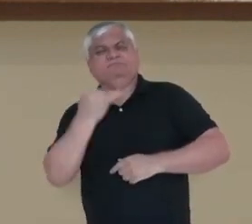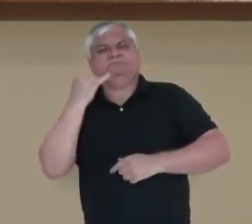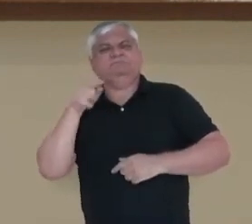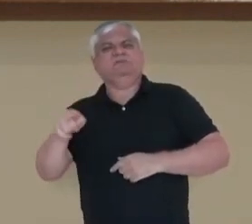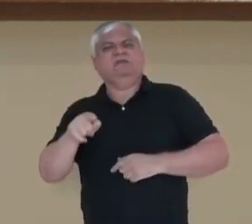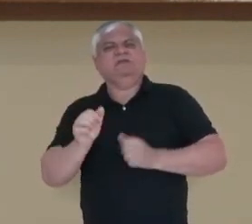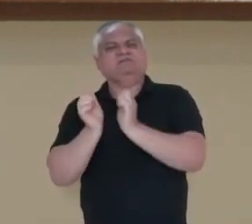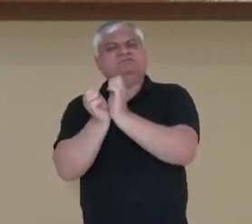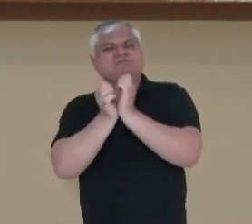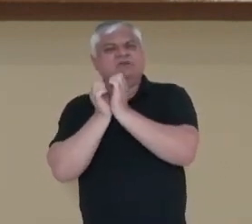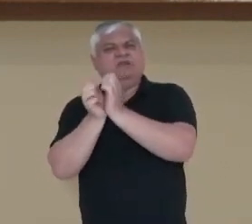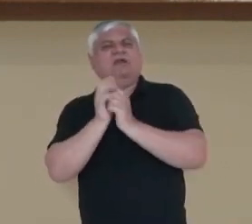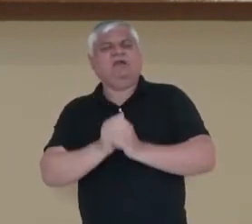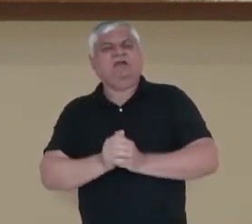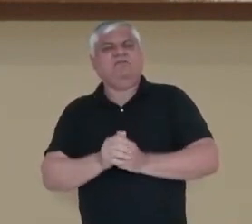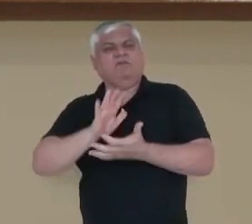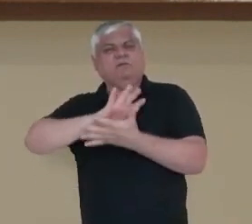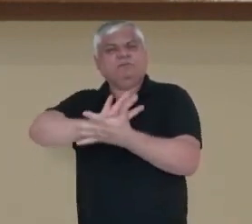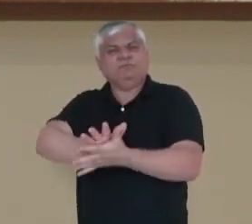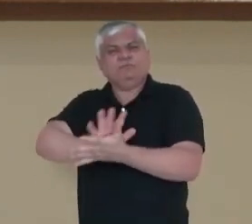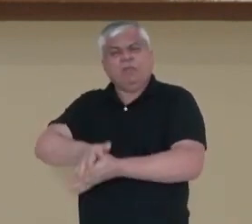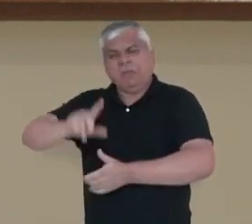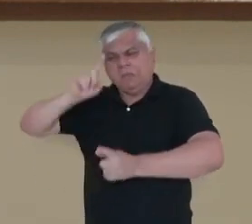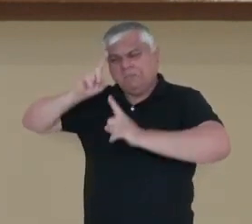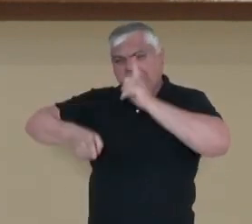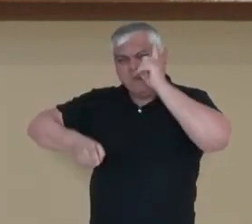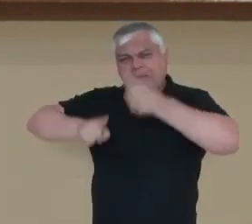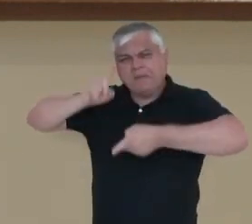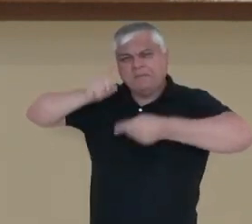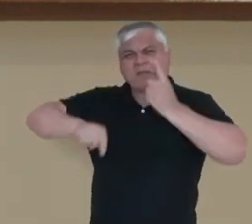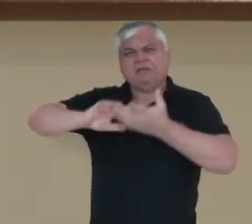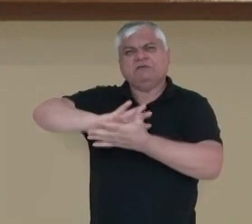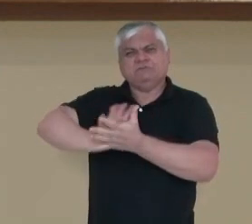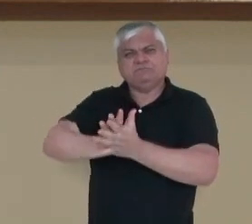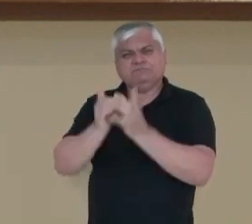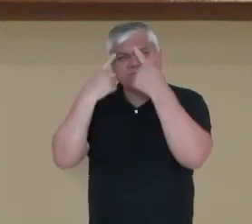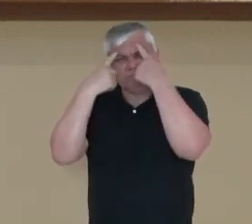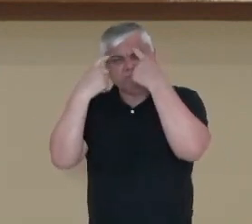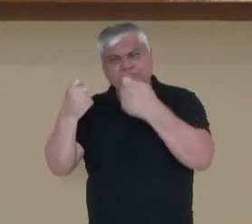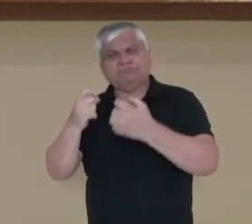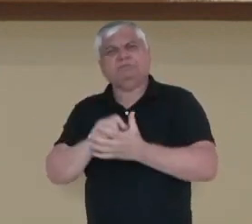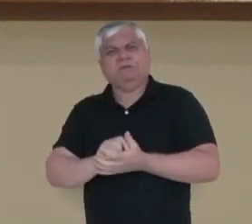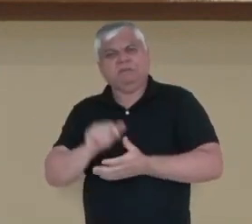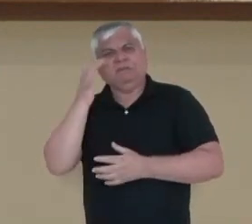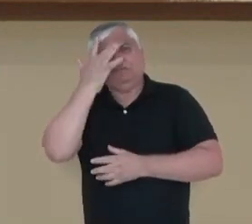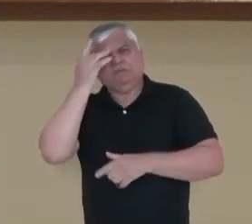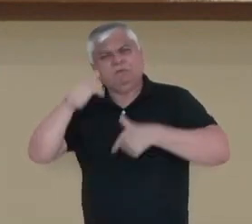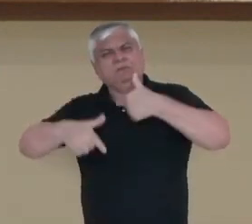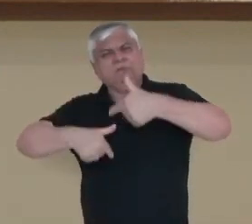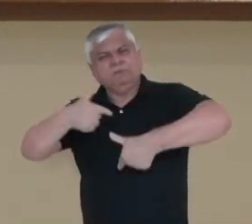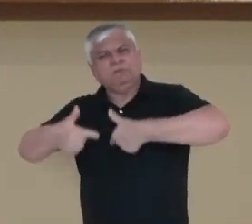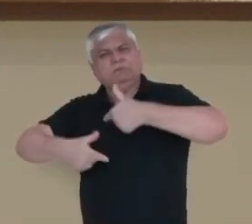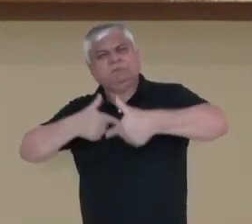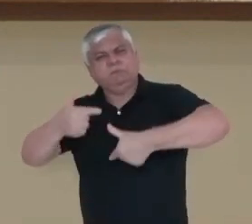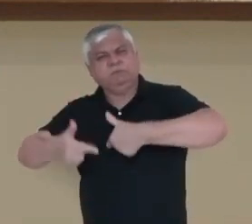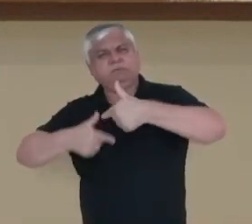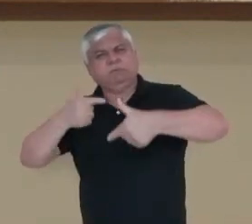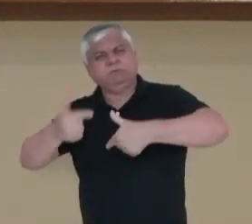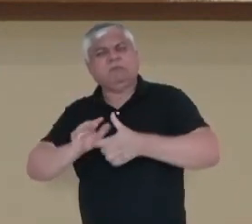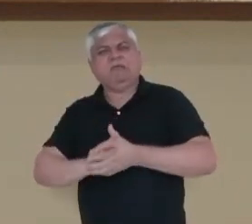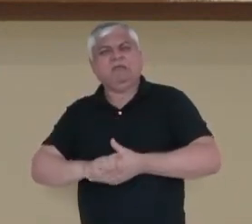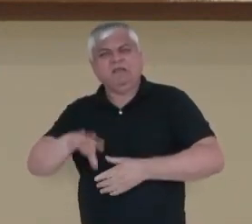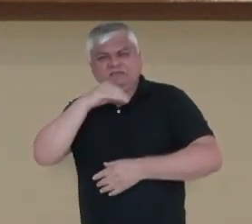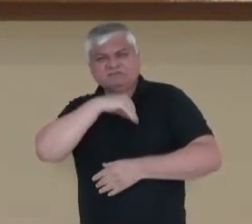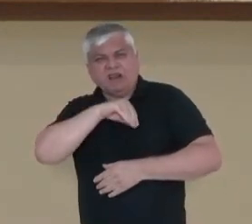se utilizava de uma opressão violenta enorme às pessoas que trabalhavam. Esse trabalho escravo, eles não